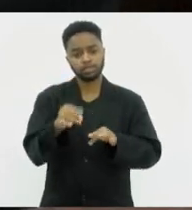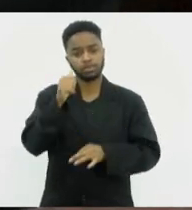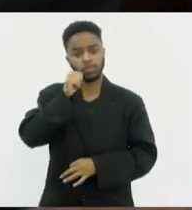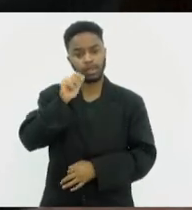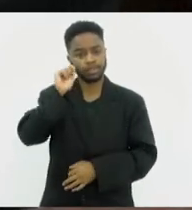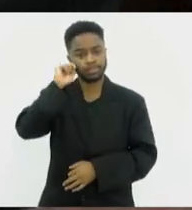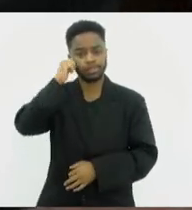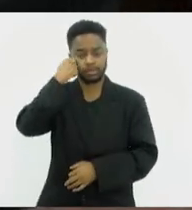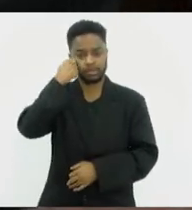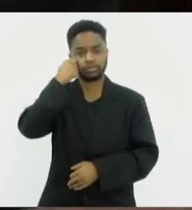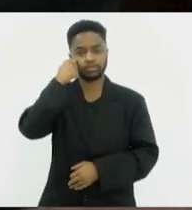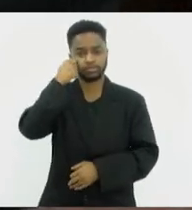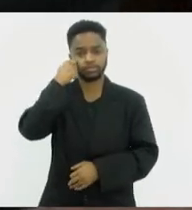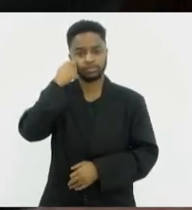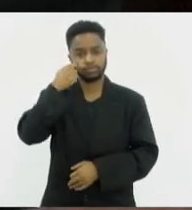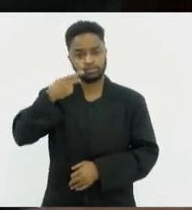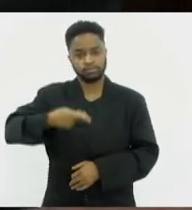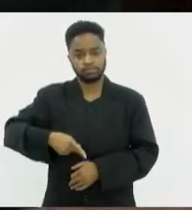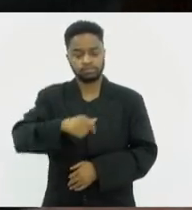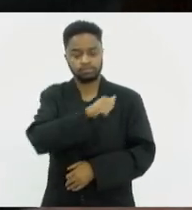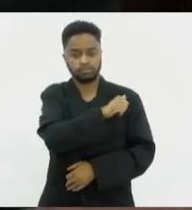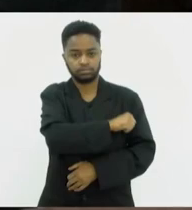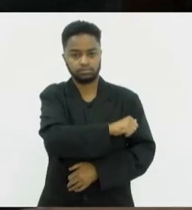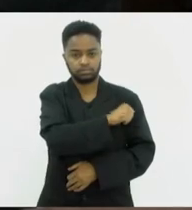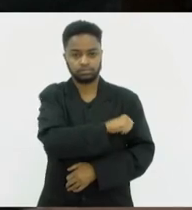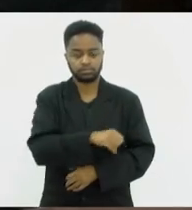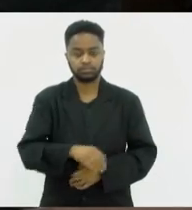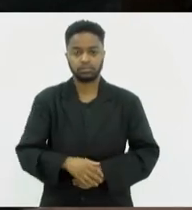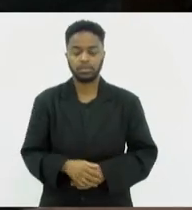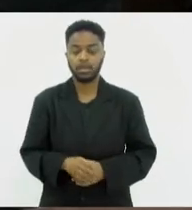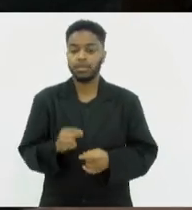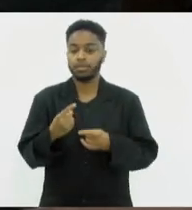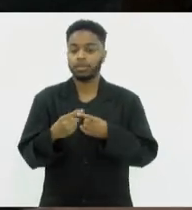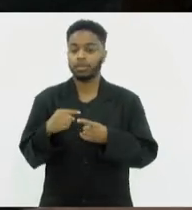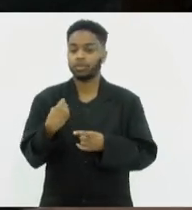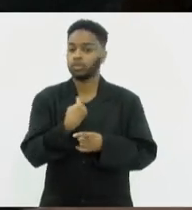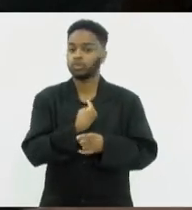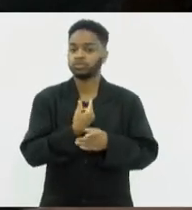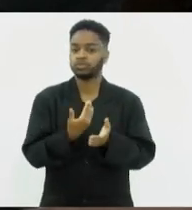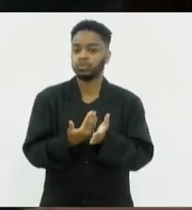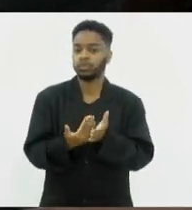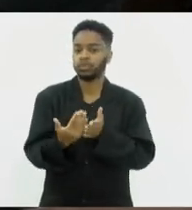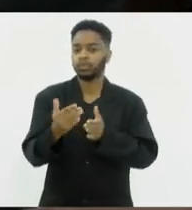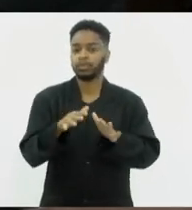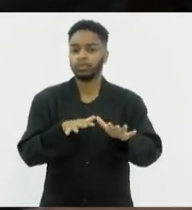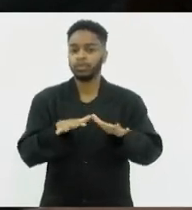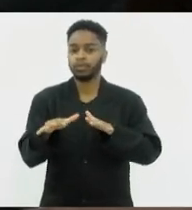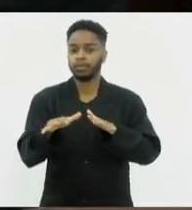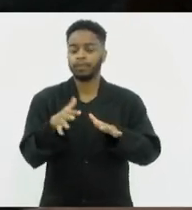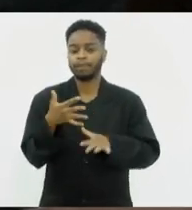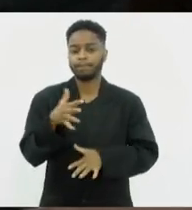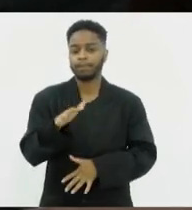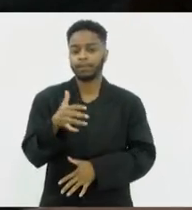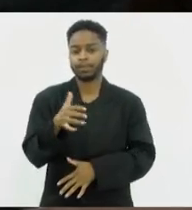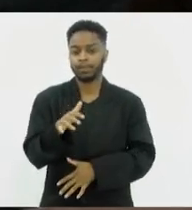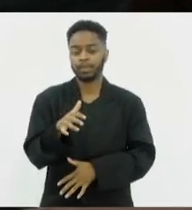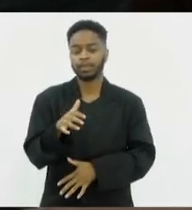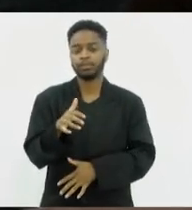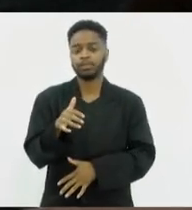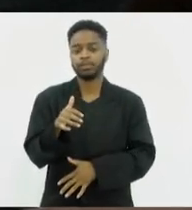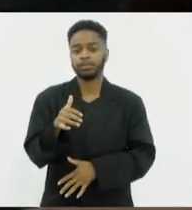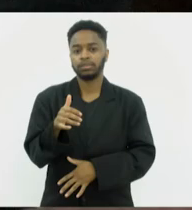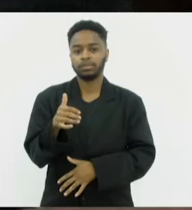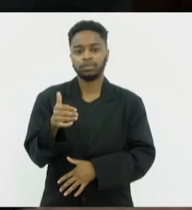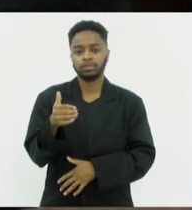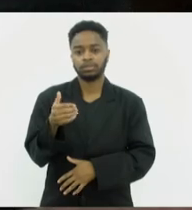mulheres negras no nosso Estado. A gente começou esse movimento há uma década e meia atrás numa marcha de